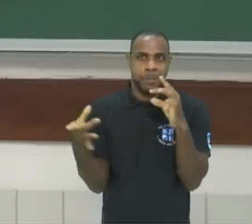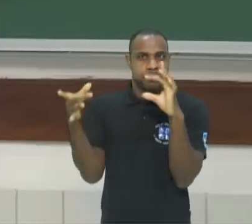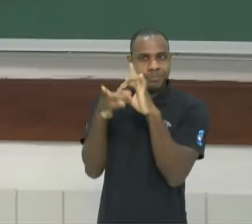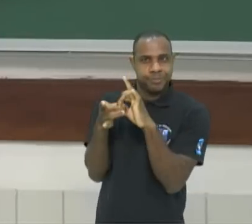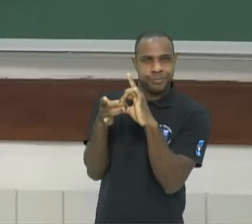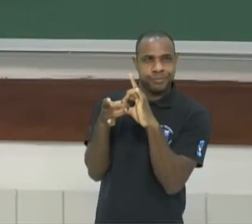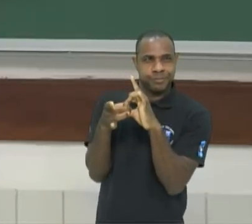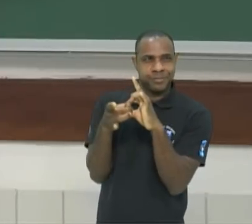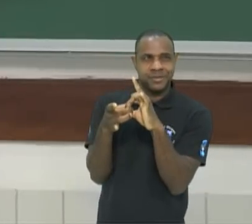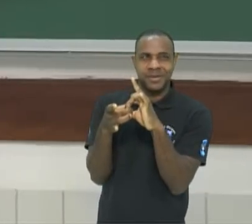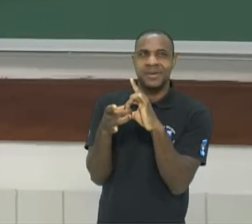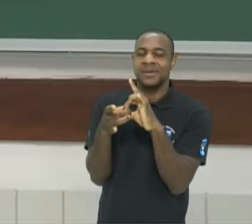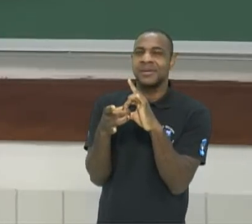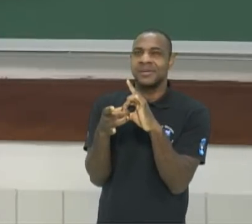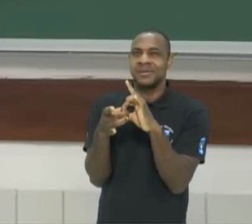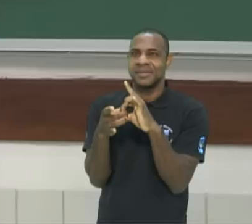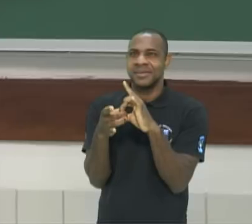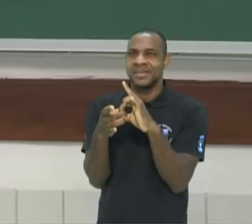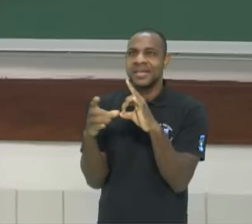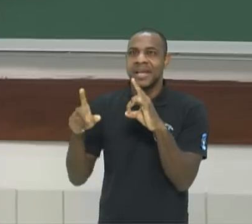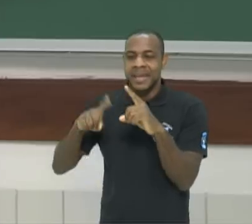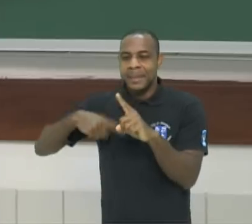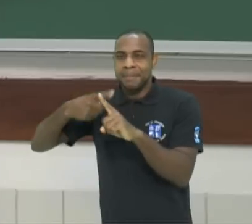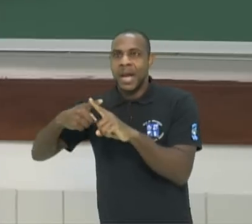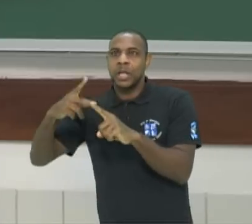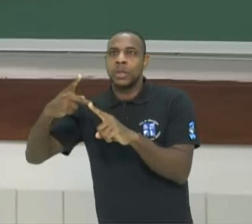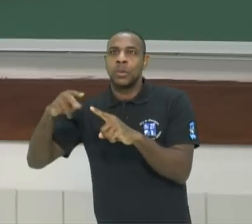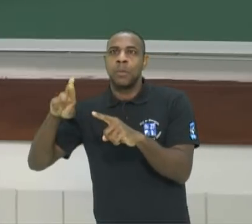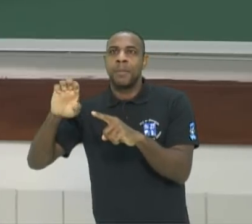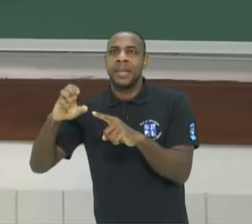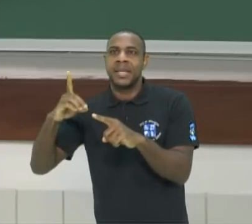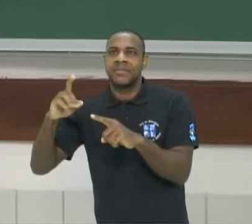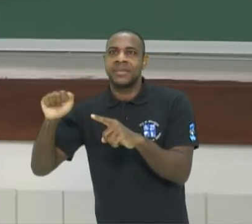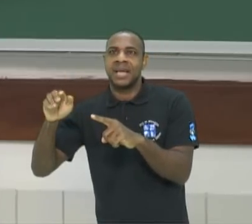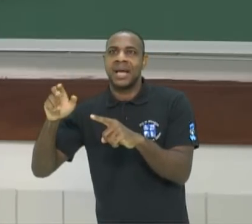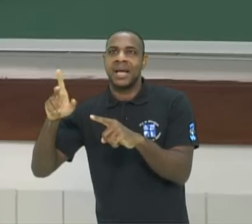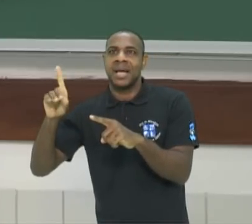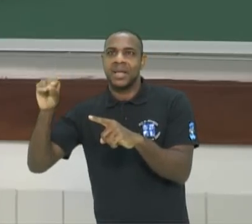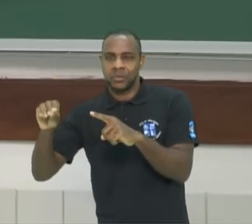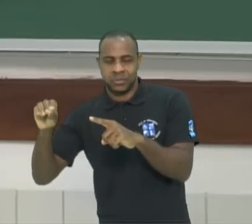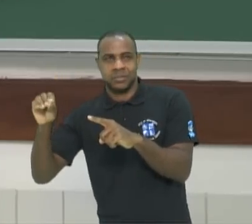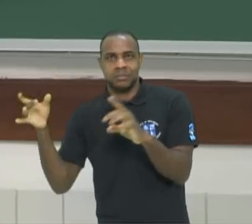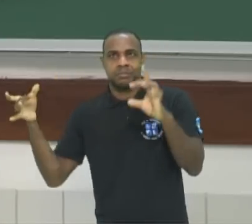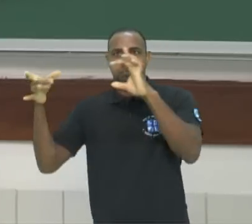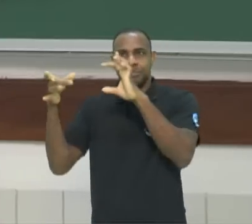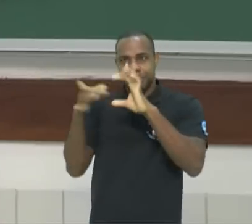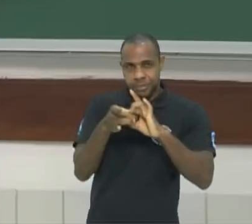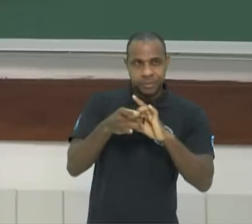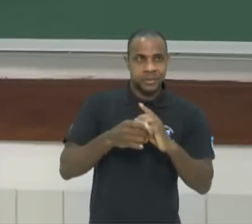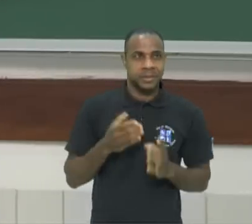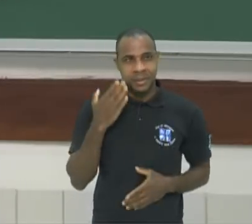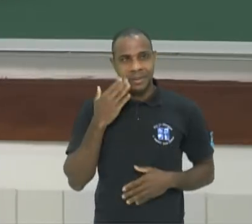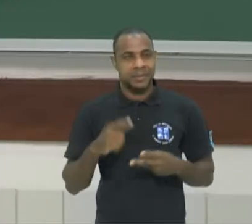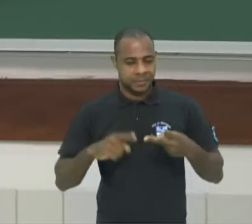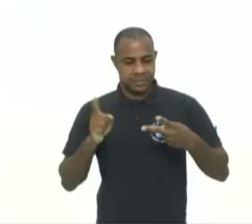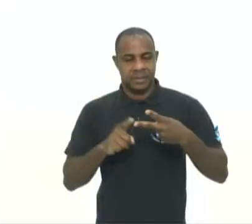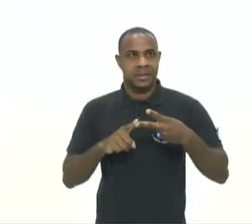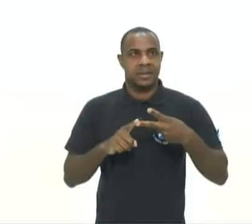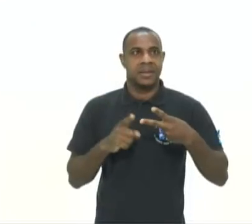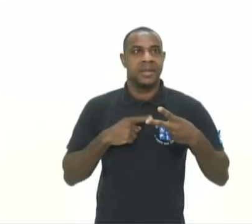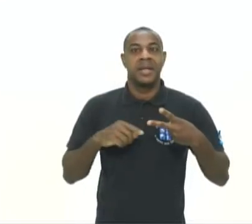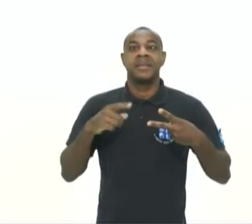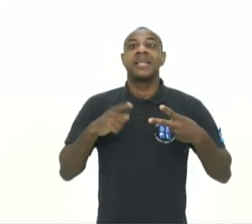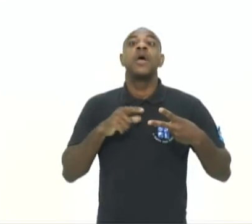verbo de ligação, mais o predicativo do sujeito, ok? Então, preciso verificar ali. E temos o